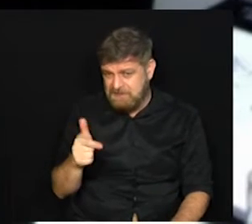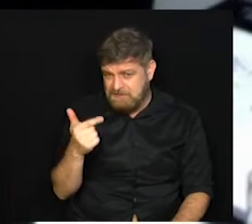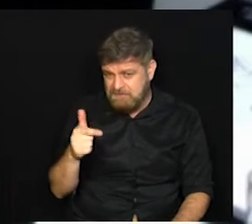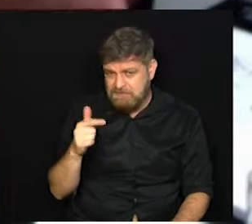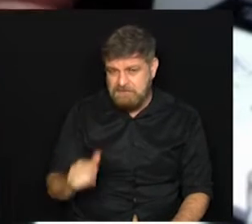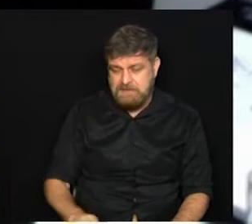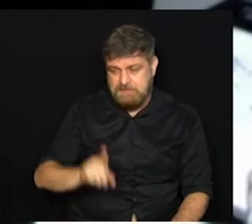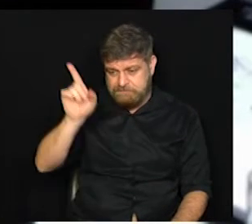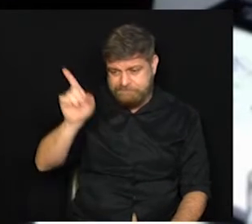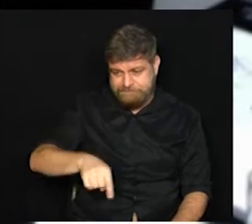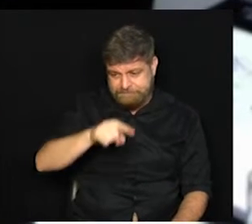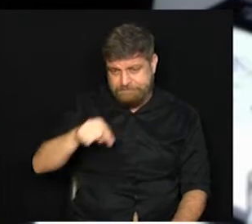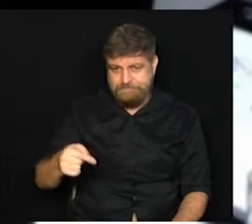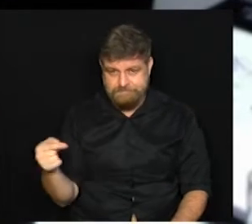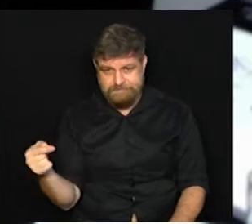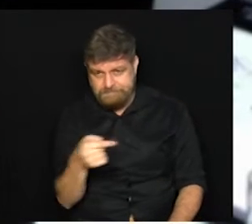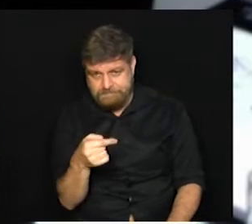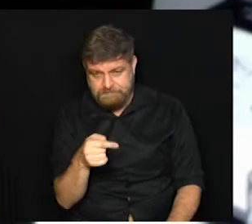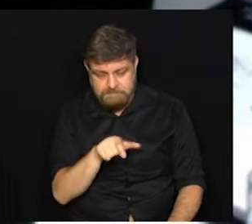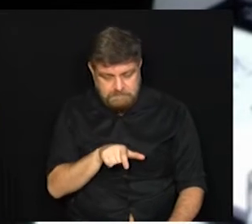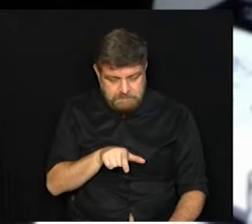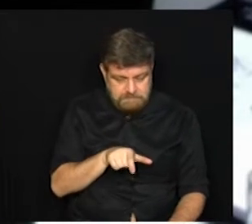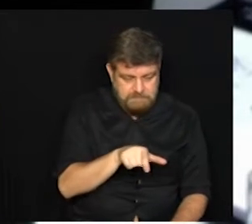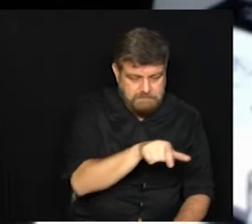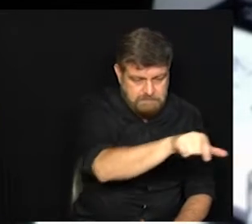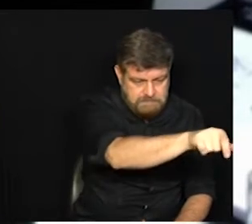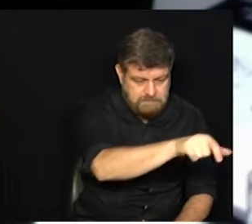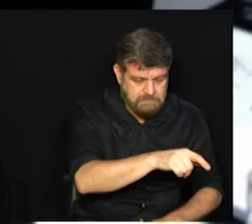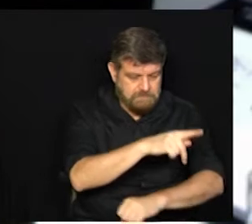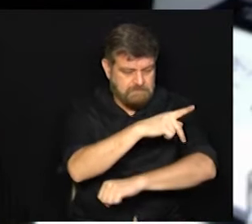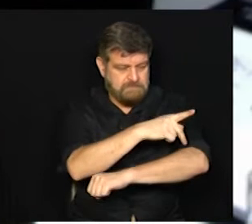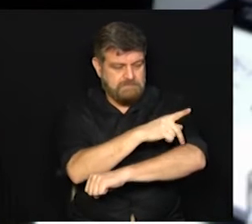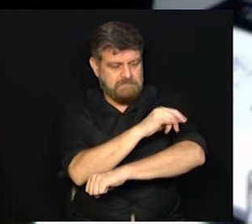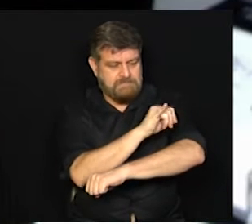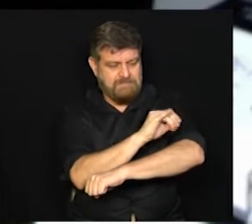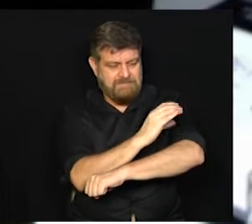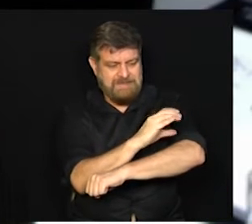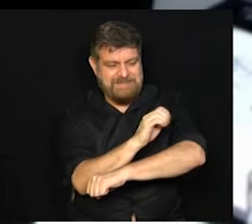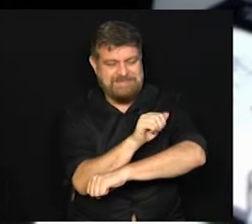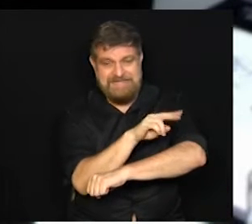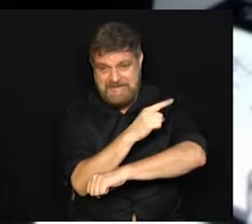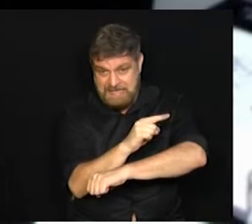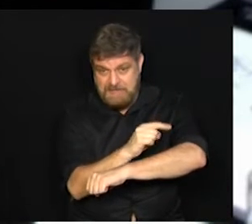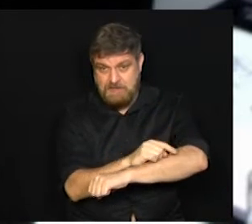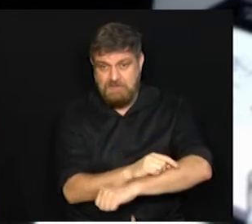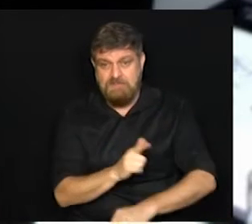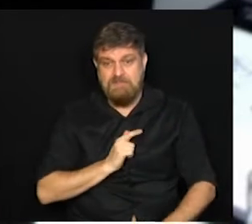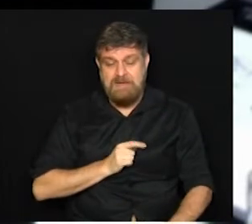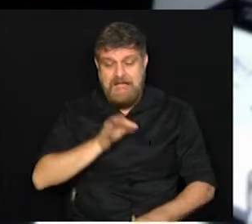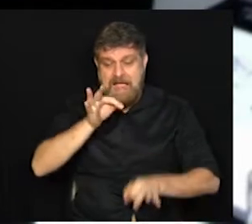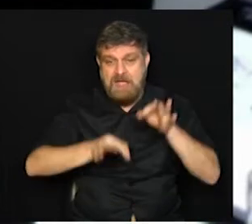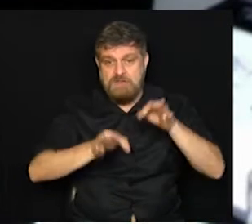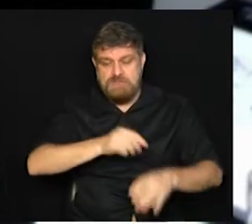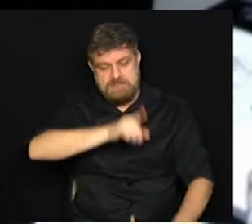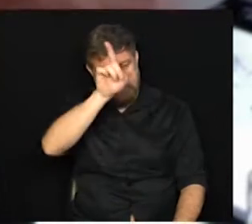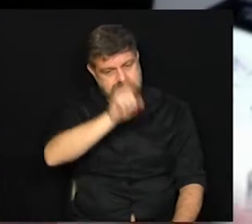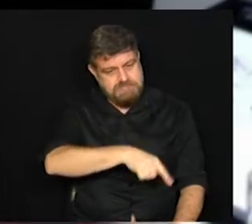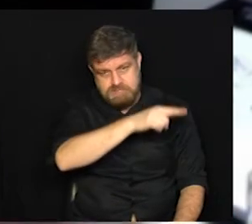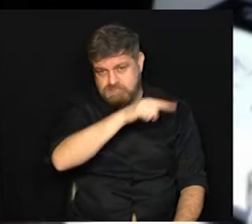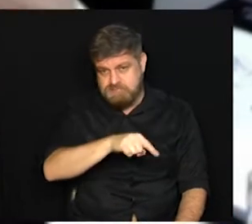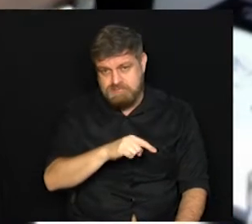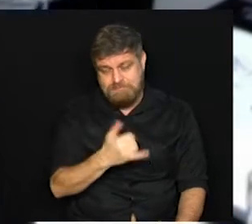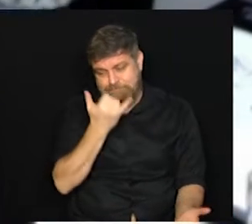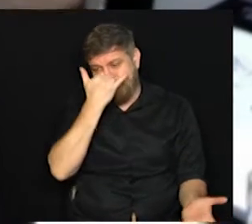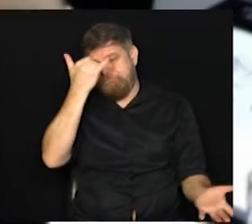Como aconteceu ali nessa ciclovia do Pissarrão. Mas, infelizmente, aconteceu